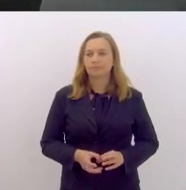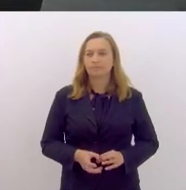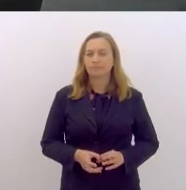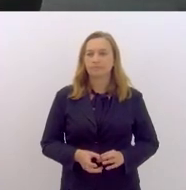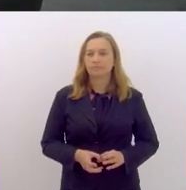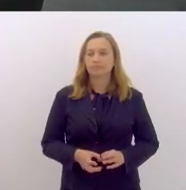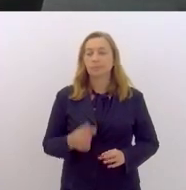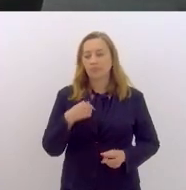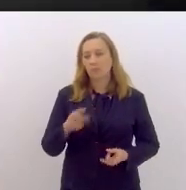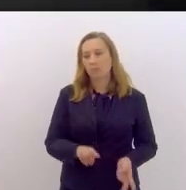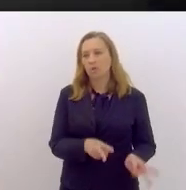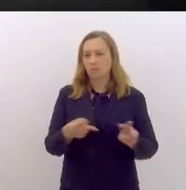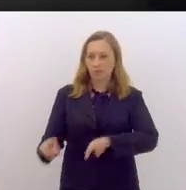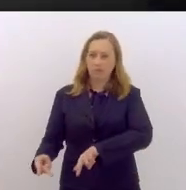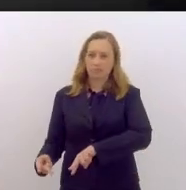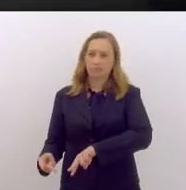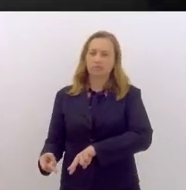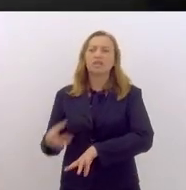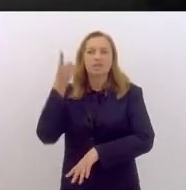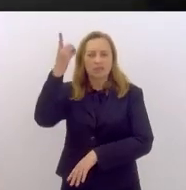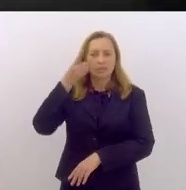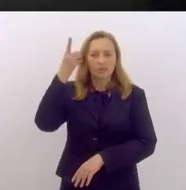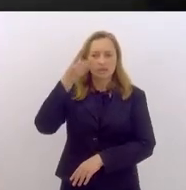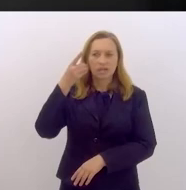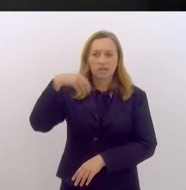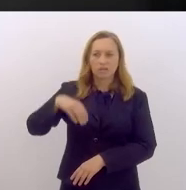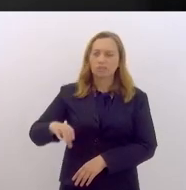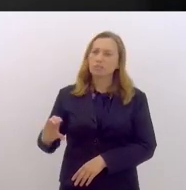Eu estou encaminhando aqui, deputado Carlos Mink,